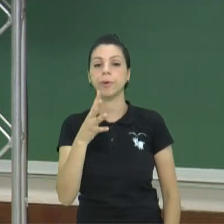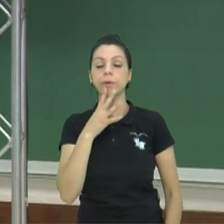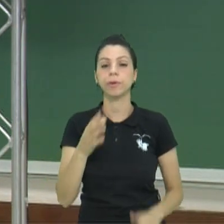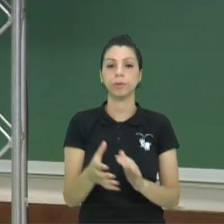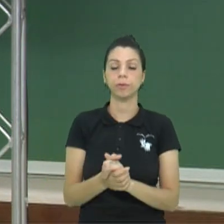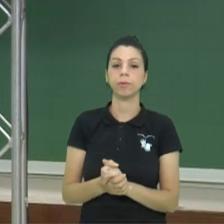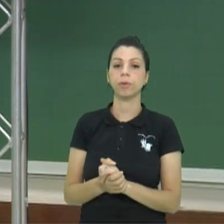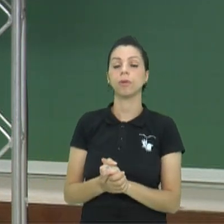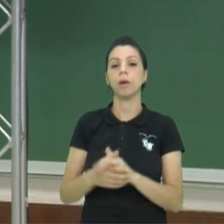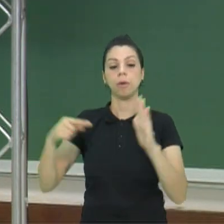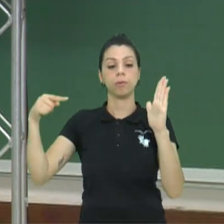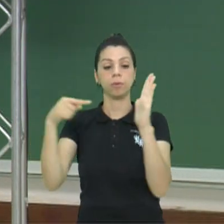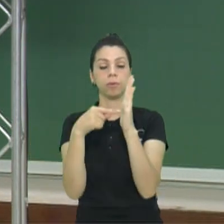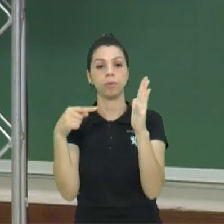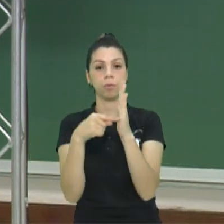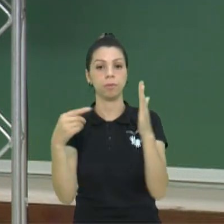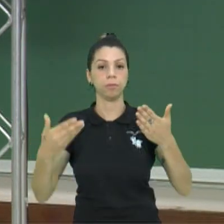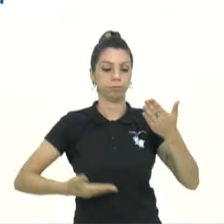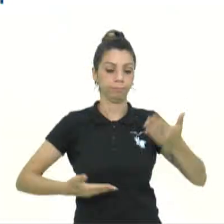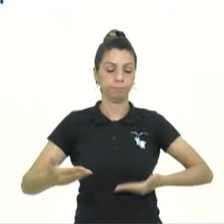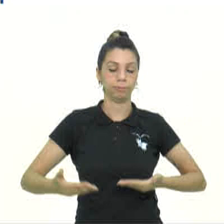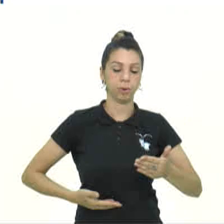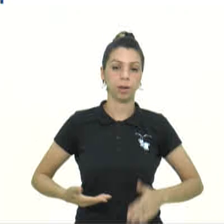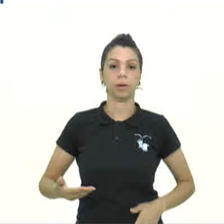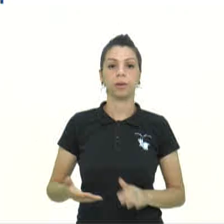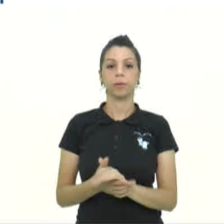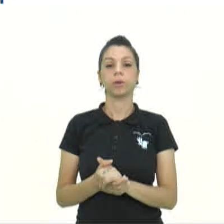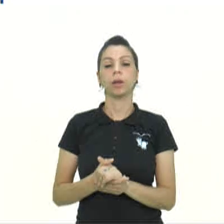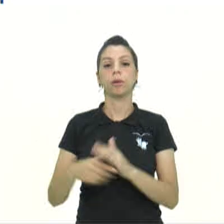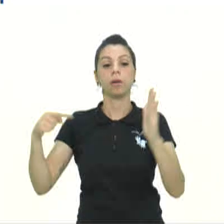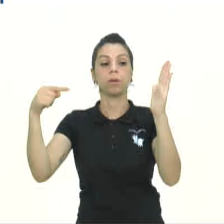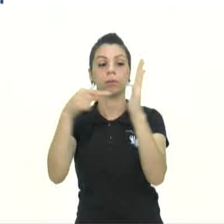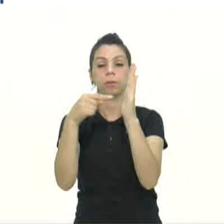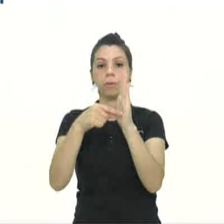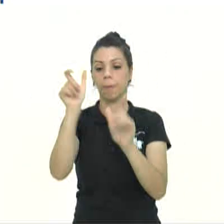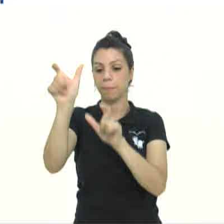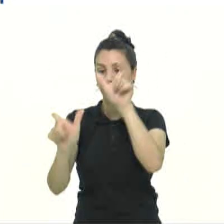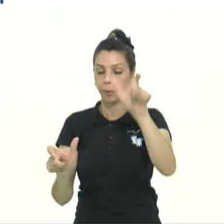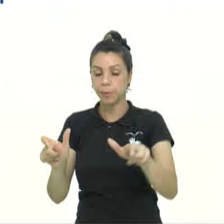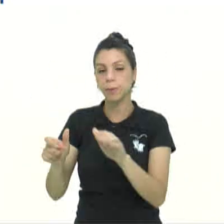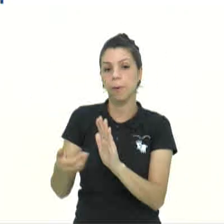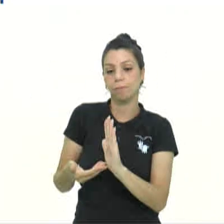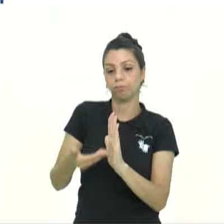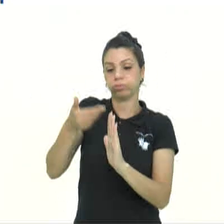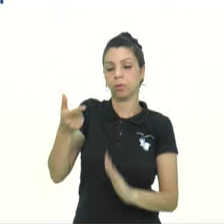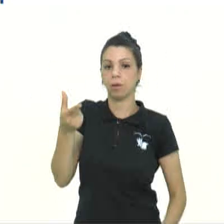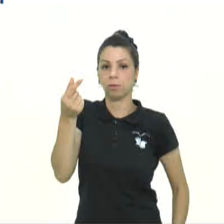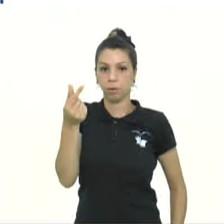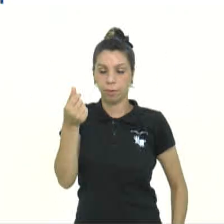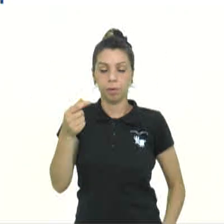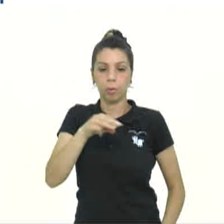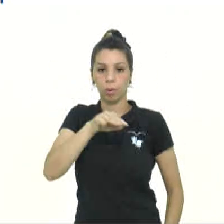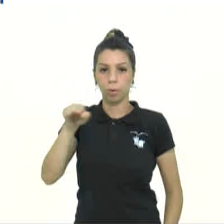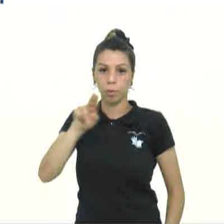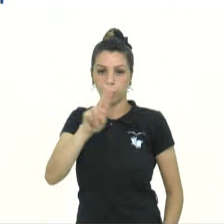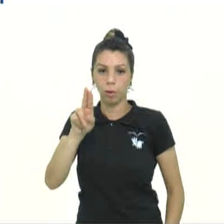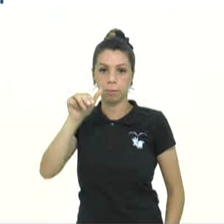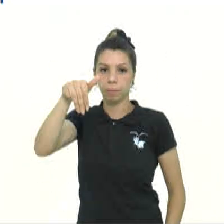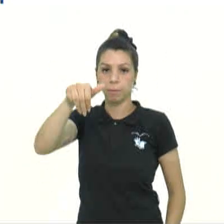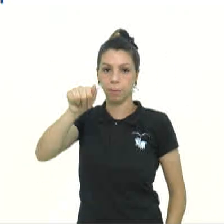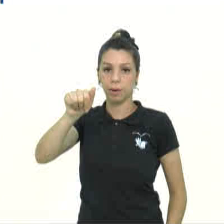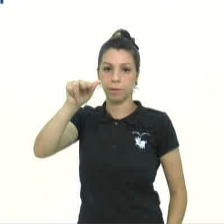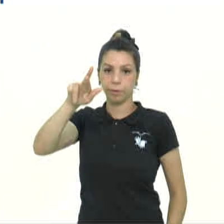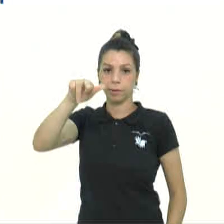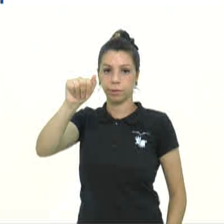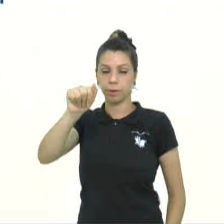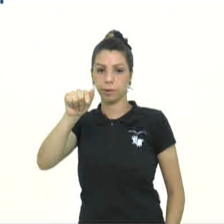denunciar funcionários que recebiam salários muito elevados, chamados por ele de marajás. E ainda, demitiu pessoas